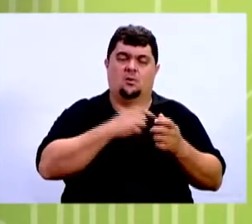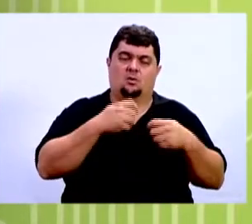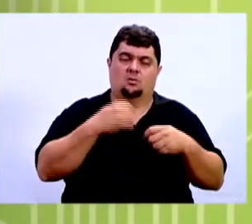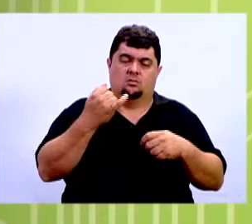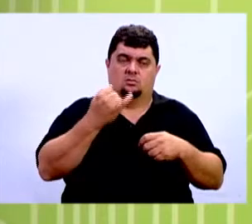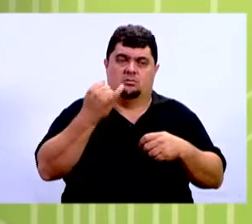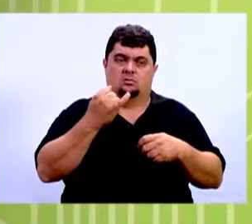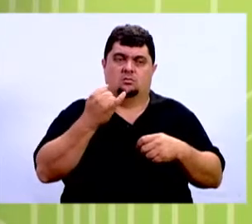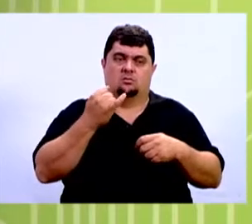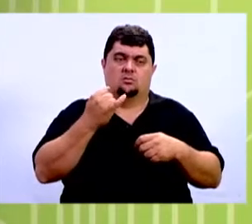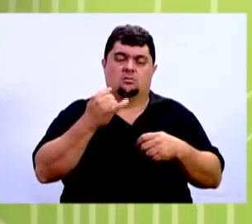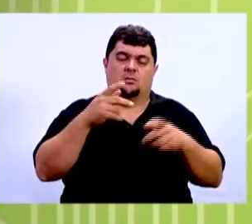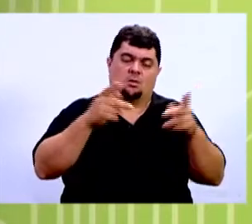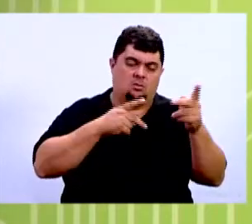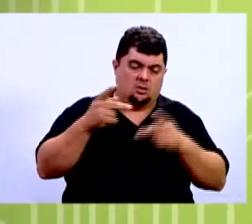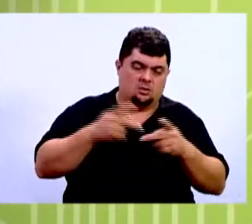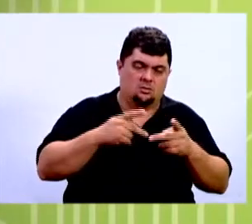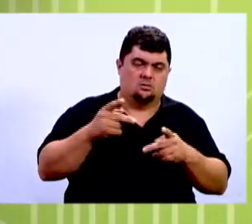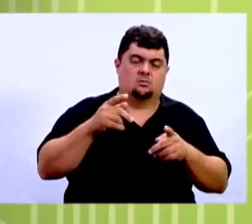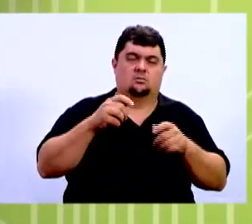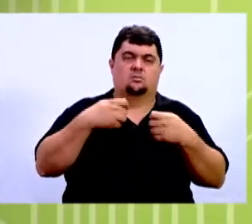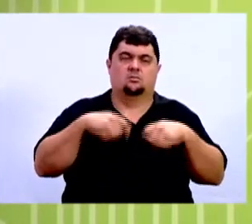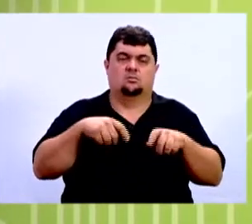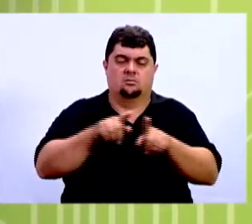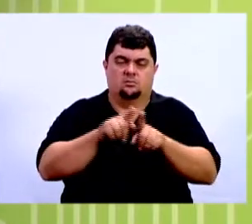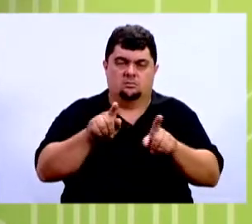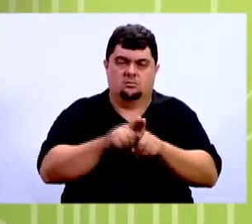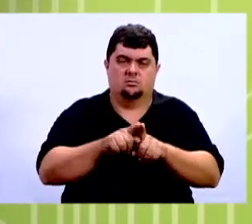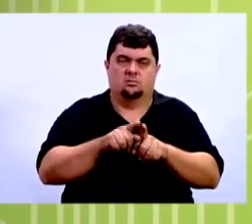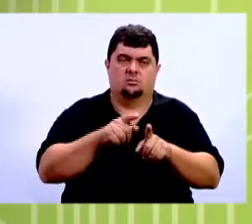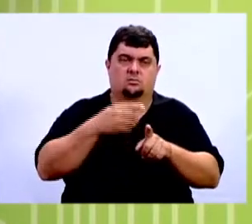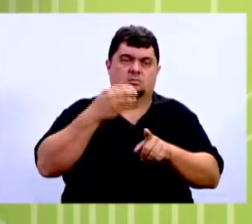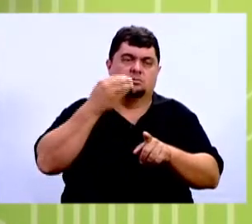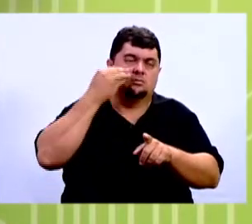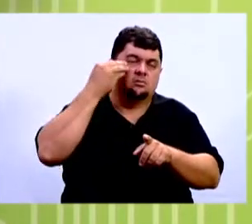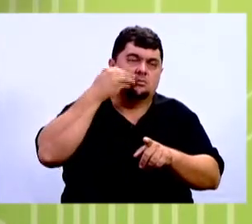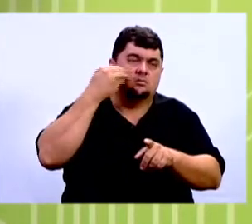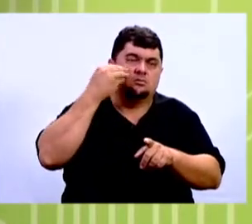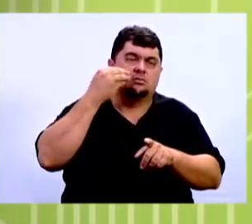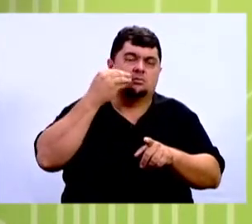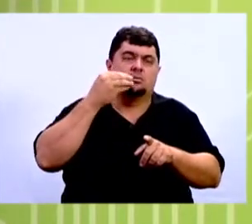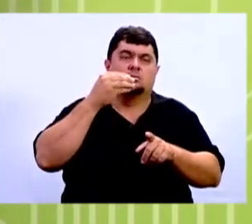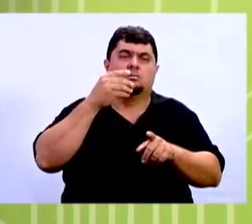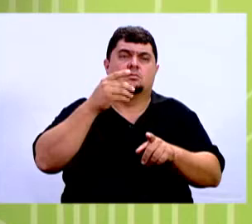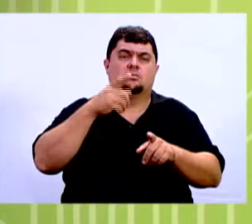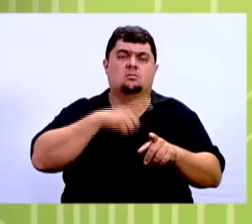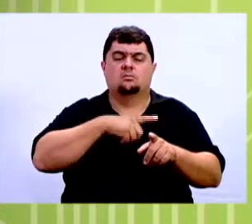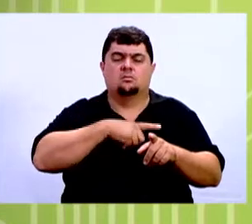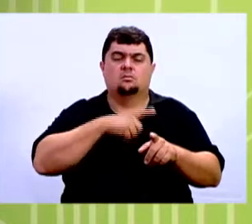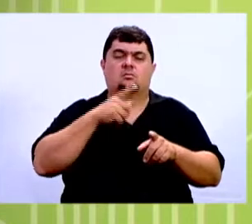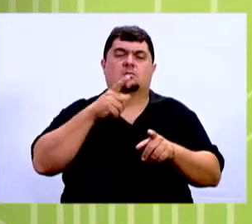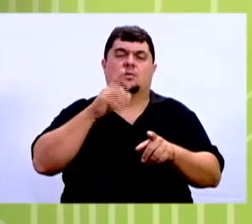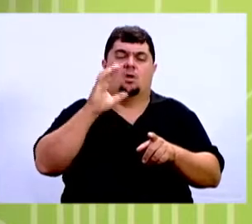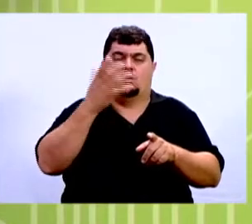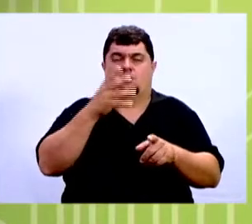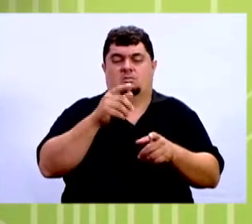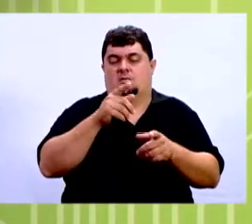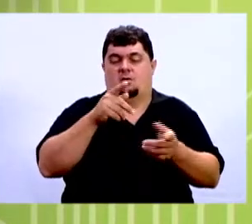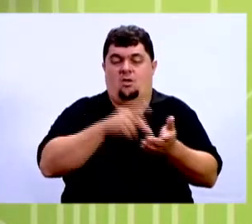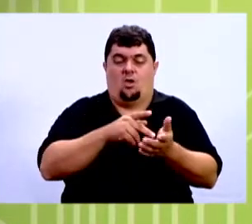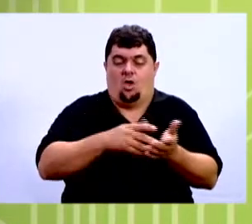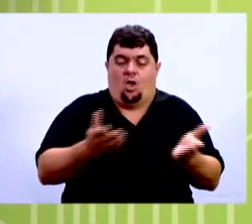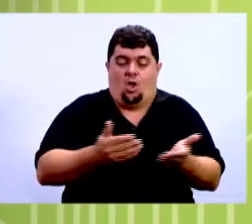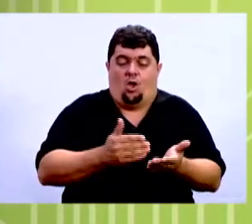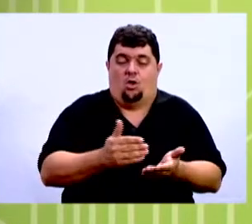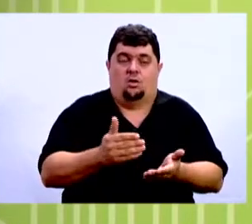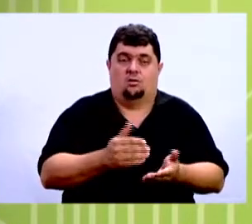muito bem planejado, você tem que estar preparado para fazer esse tipo de situação na hora.